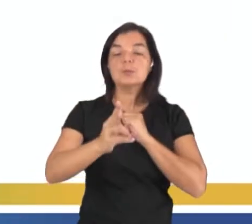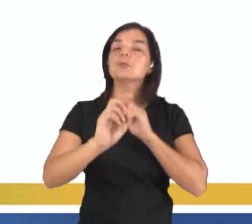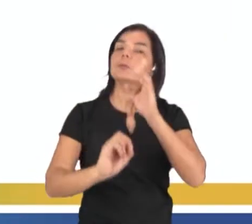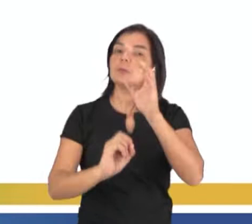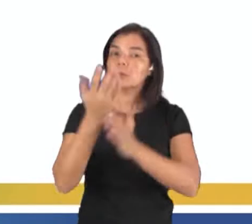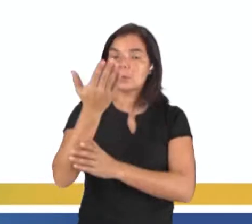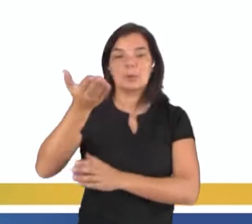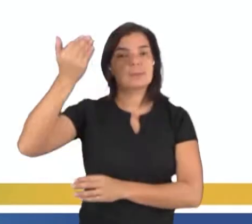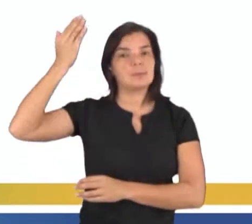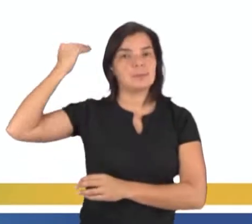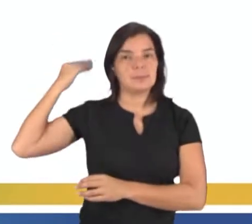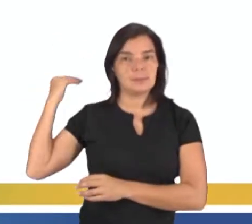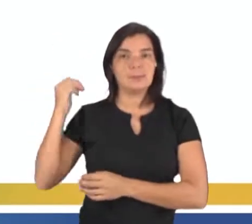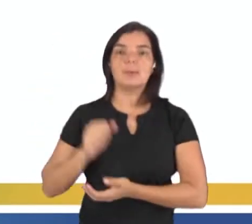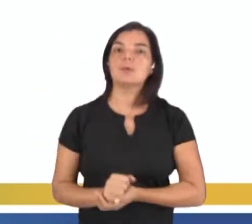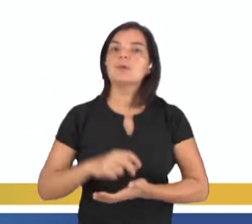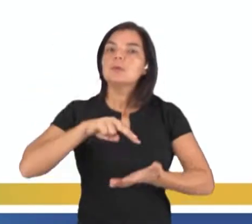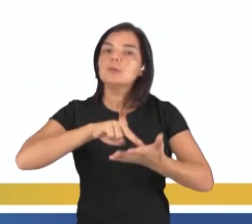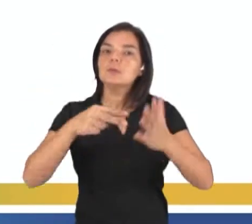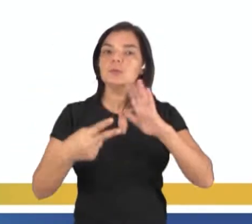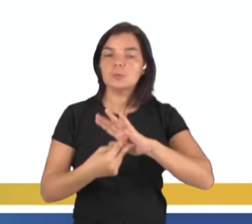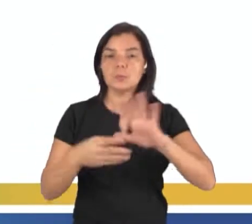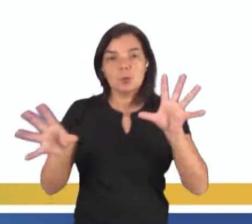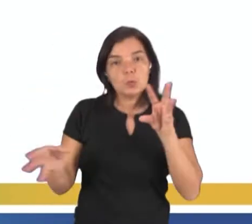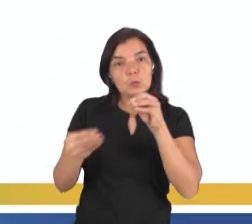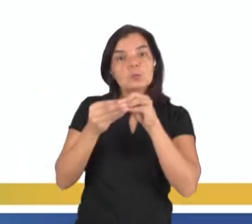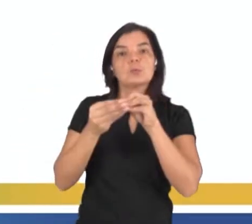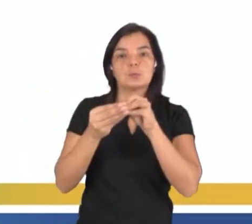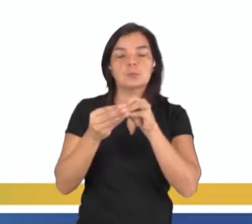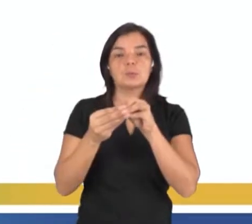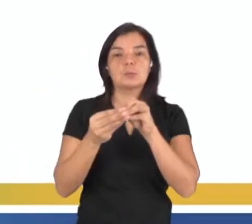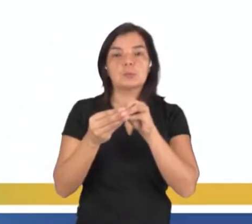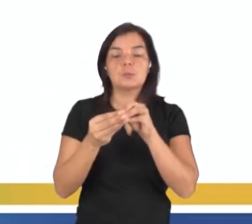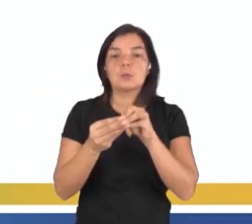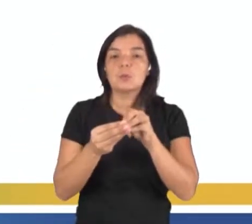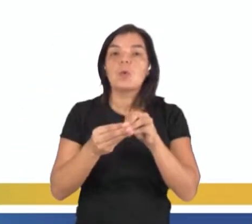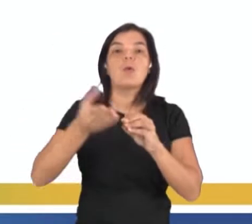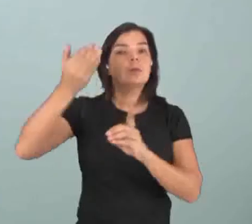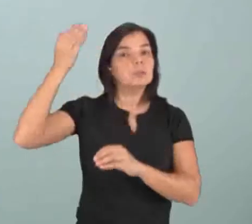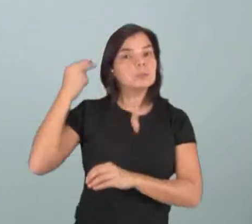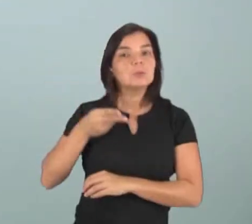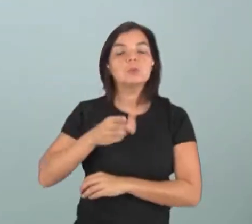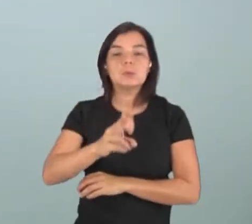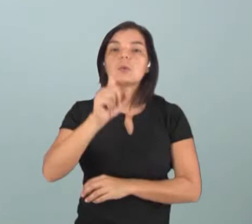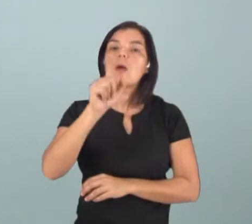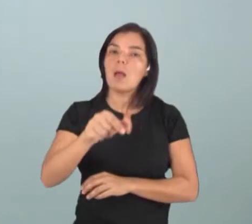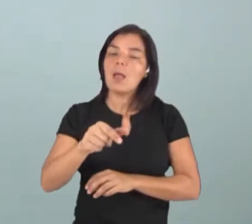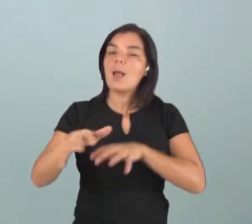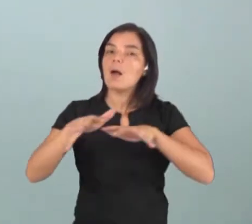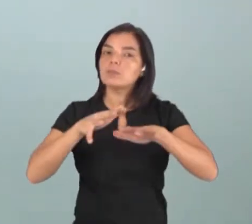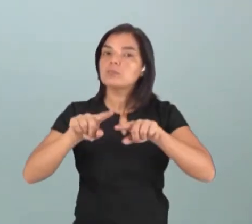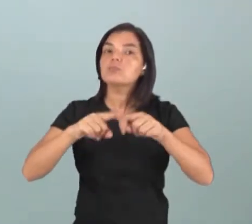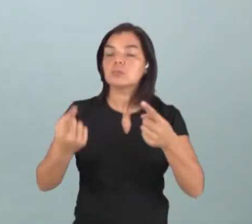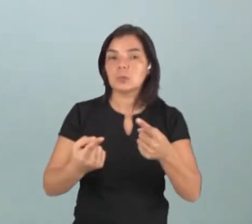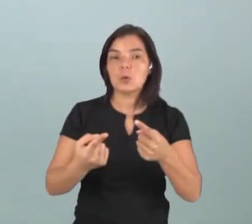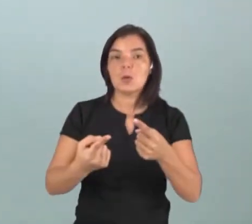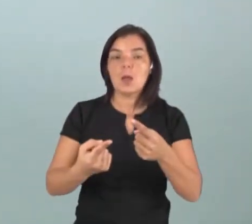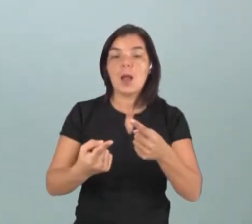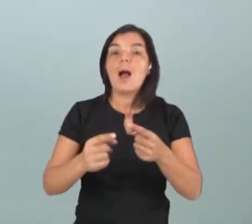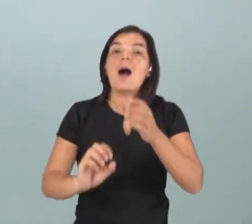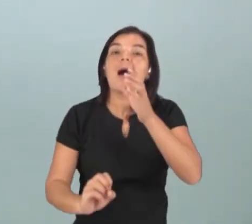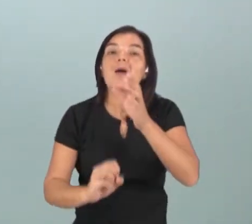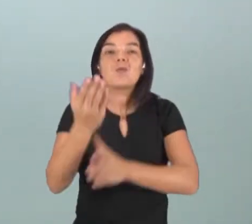que ocorreram no passado. Ou seja, pessoal, resumindo isso aí, o past continuous são aquelas ações que